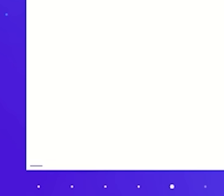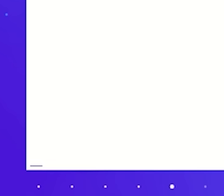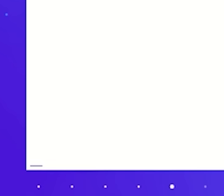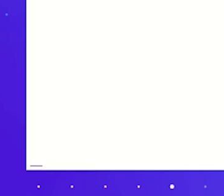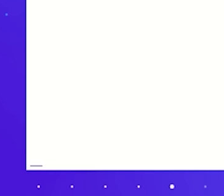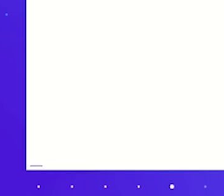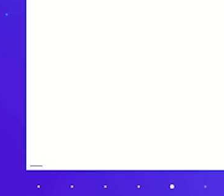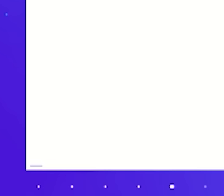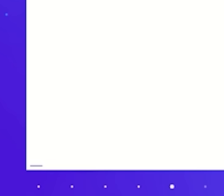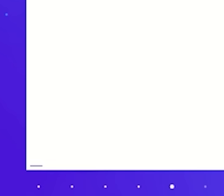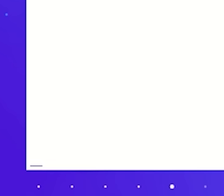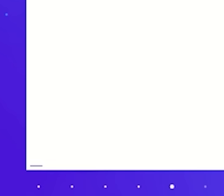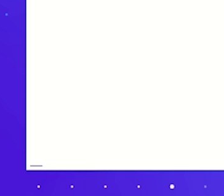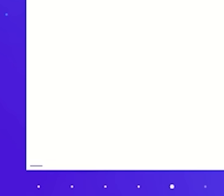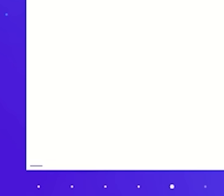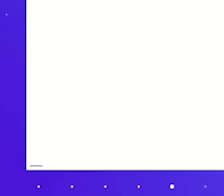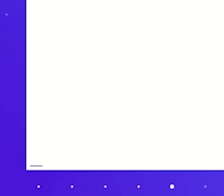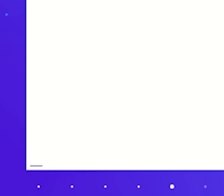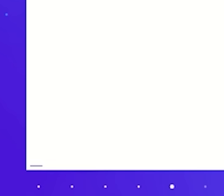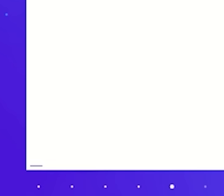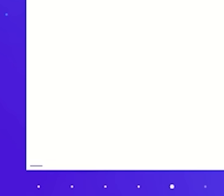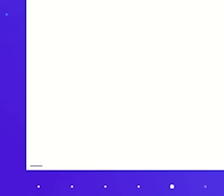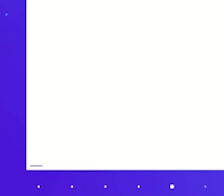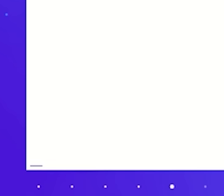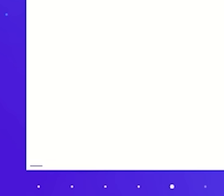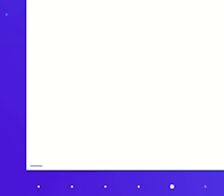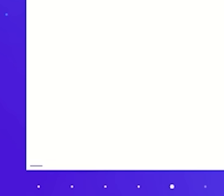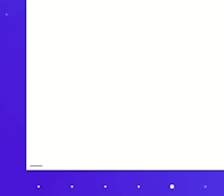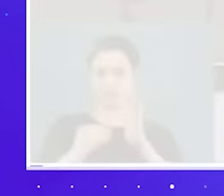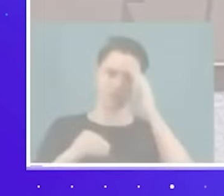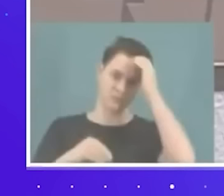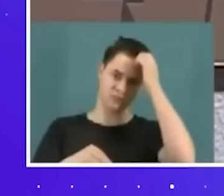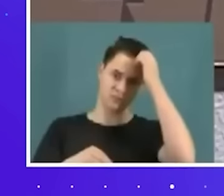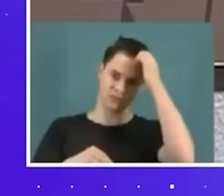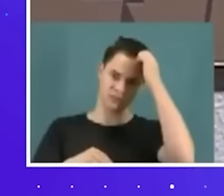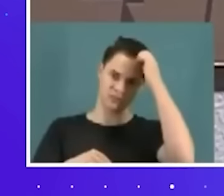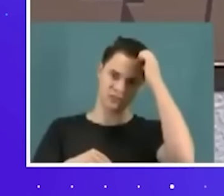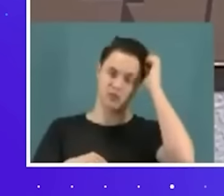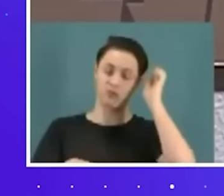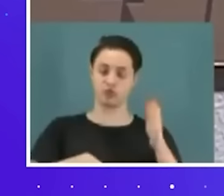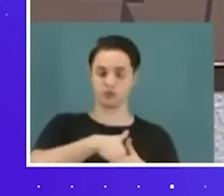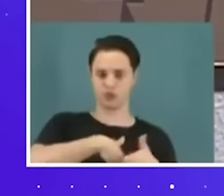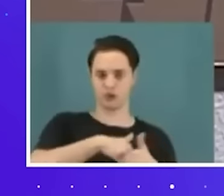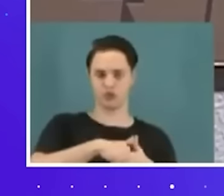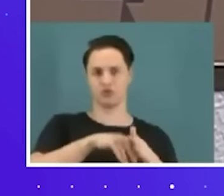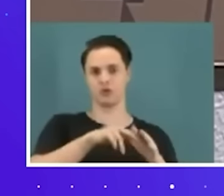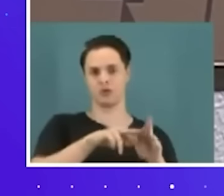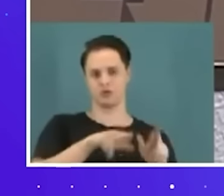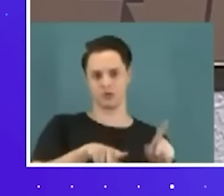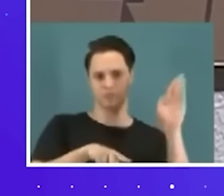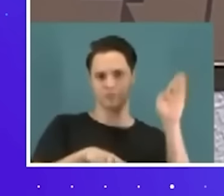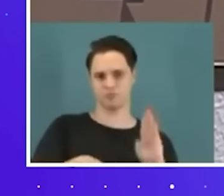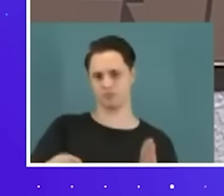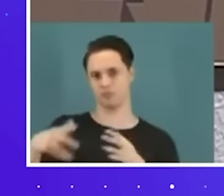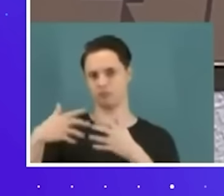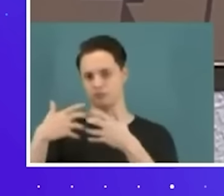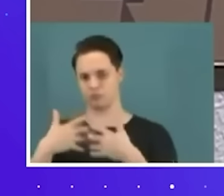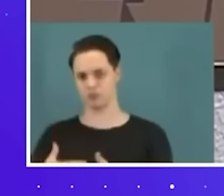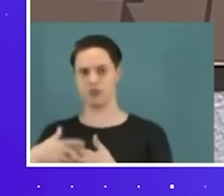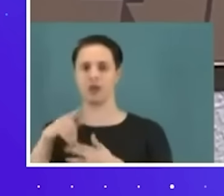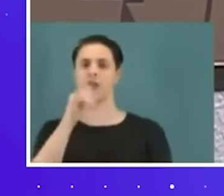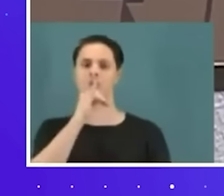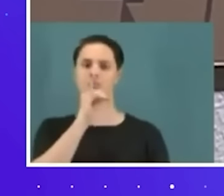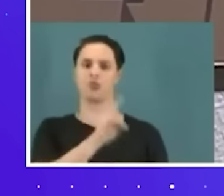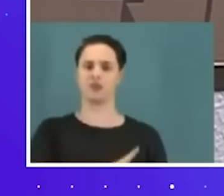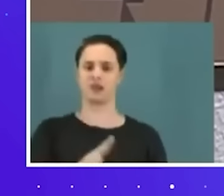Igor Siqueira o áudio revelado pelo eh dono da saf Botafogo a CPI da manipulação é atribuído pelo dirigente por senadores